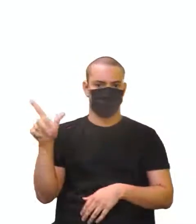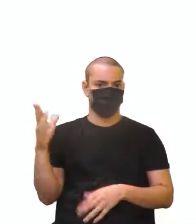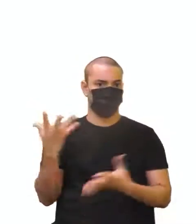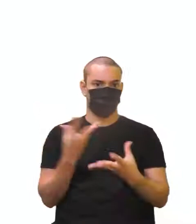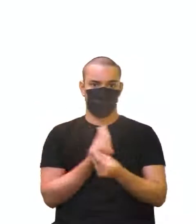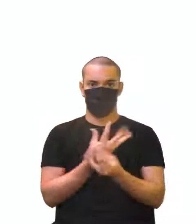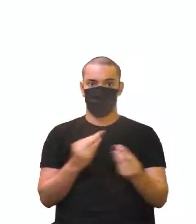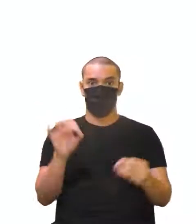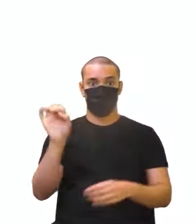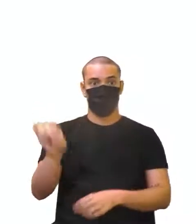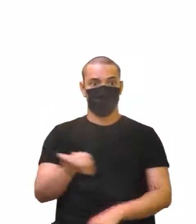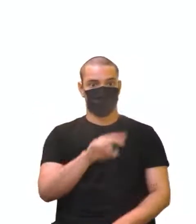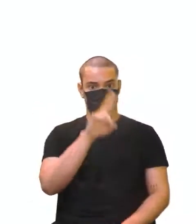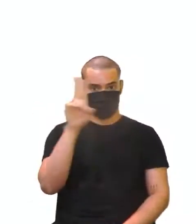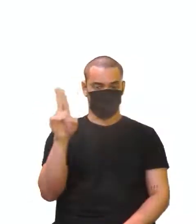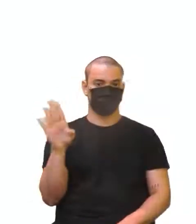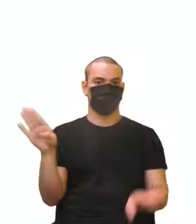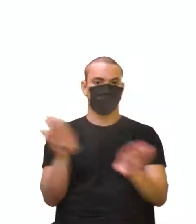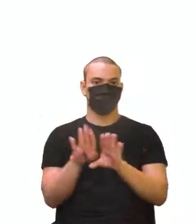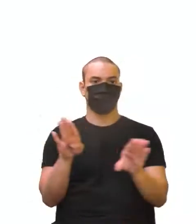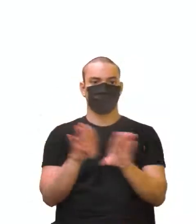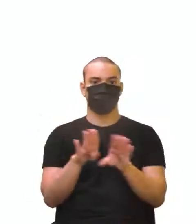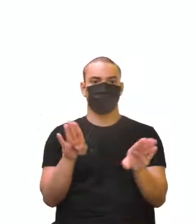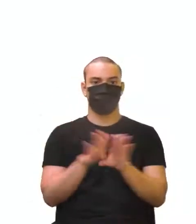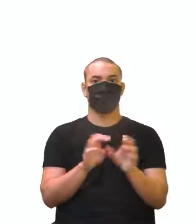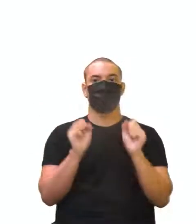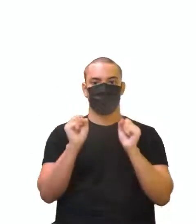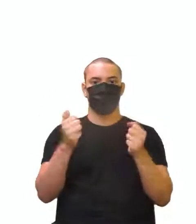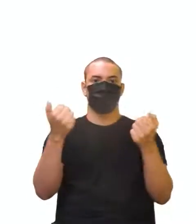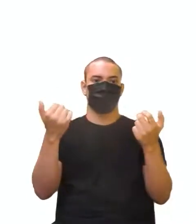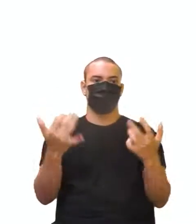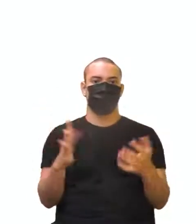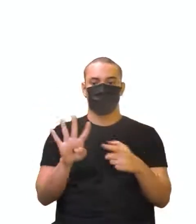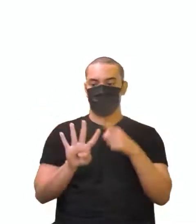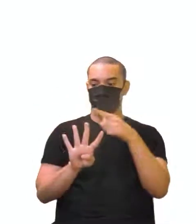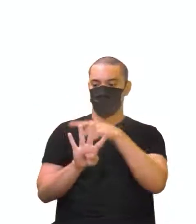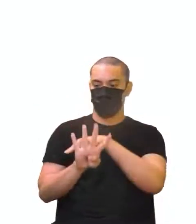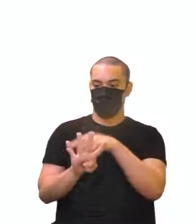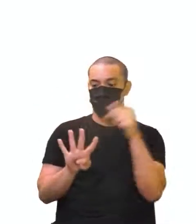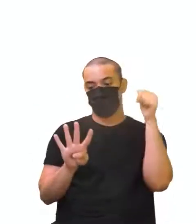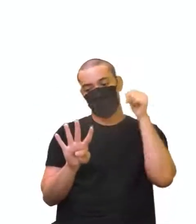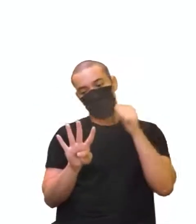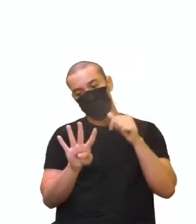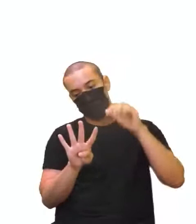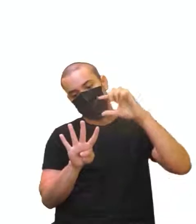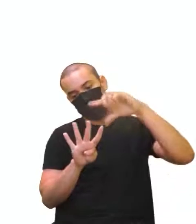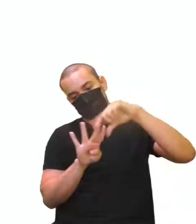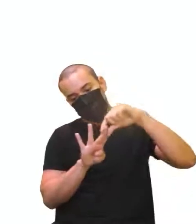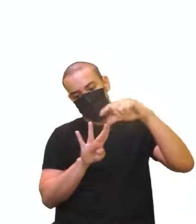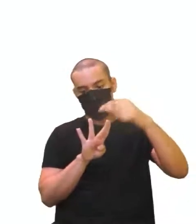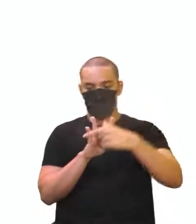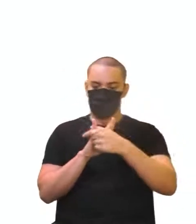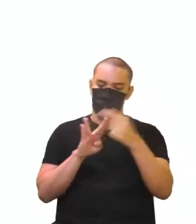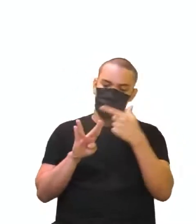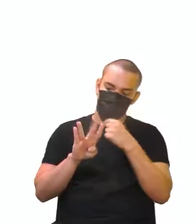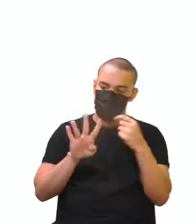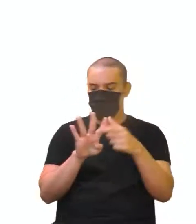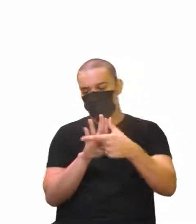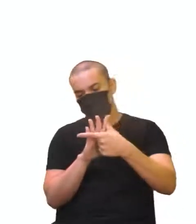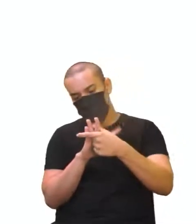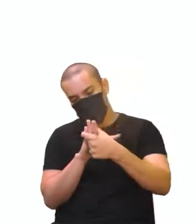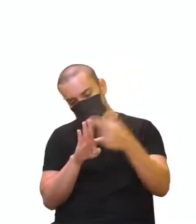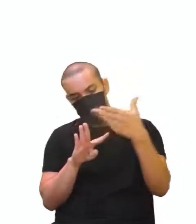de informações. Ou a gente pode frisar a questão do sexo. Desses 4 filhos, quantos vão nascer meninos, quantos vão nascer meninas, tá